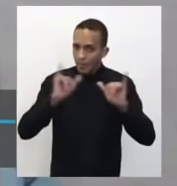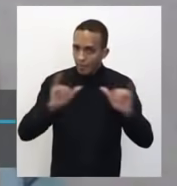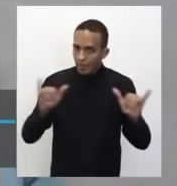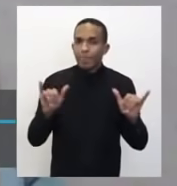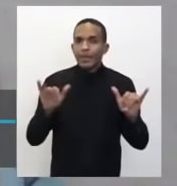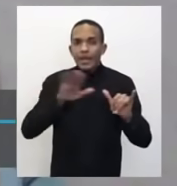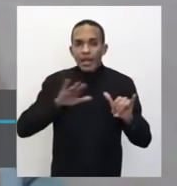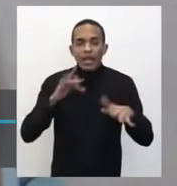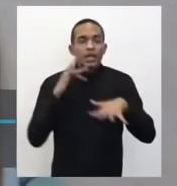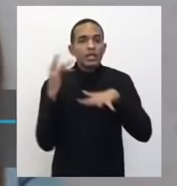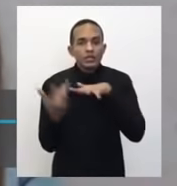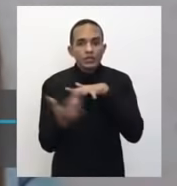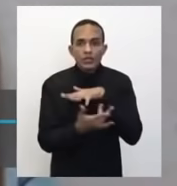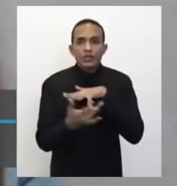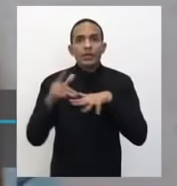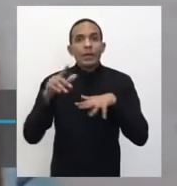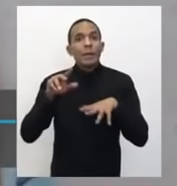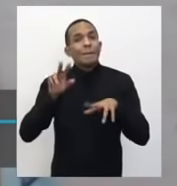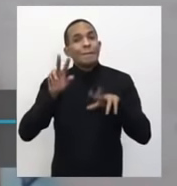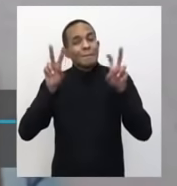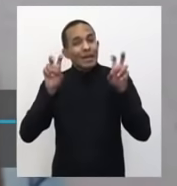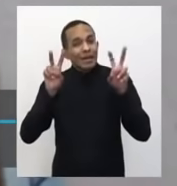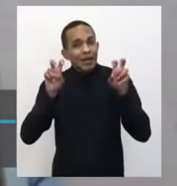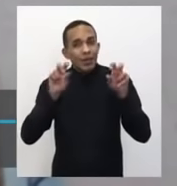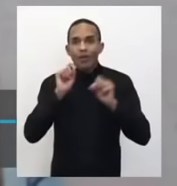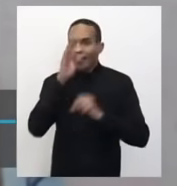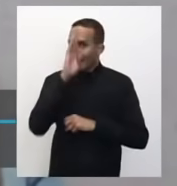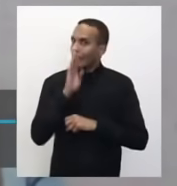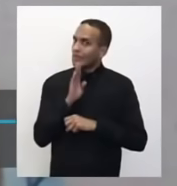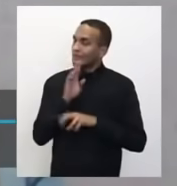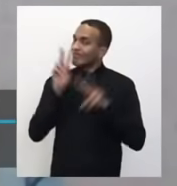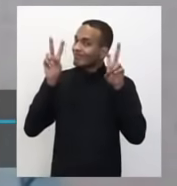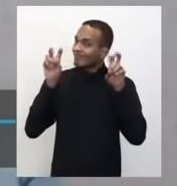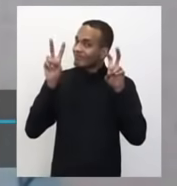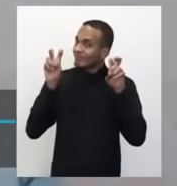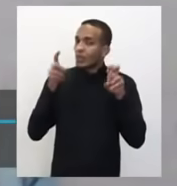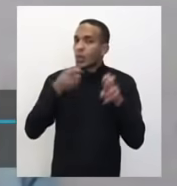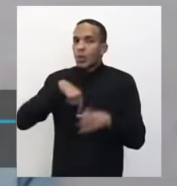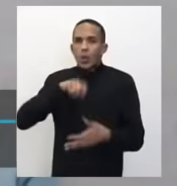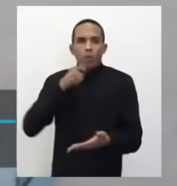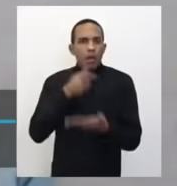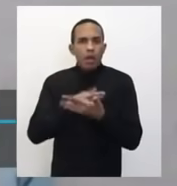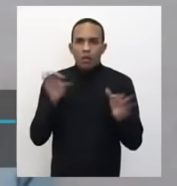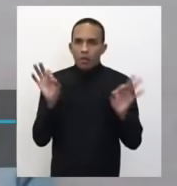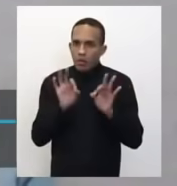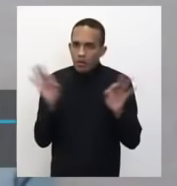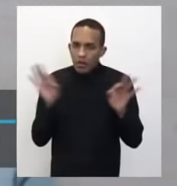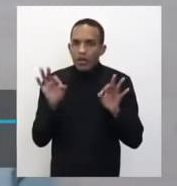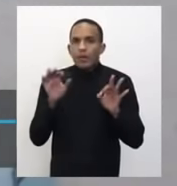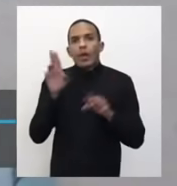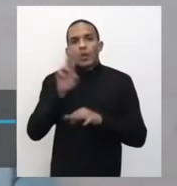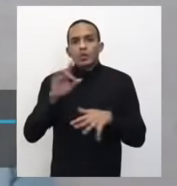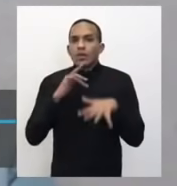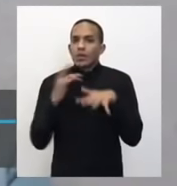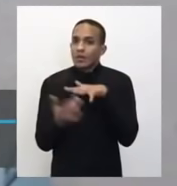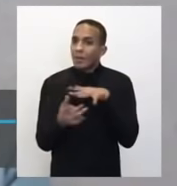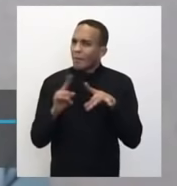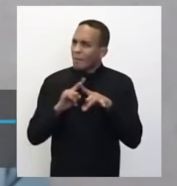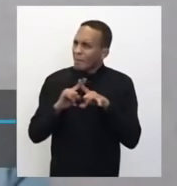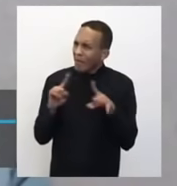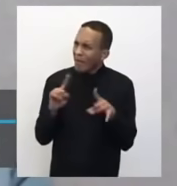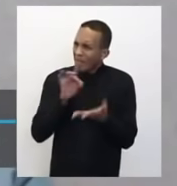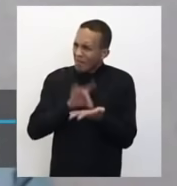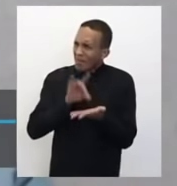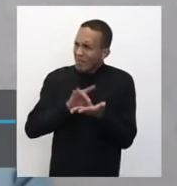redes sociais, elas aparentemente são gratuitas. A gente não paga para participar de uma rede social. Mas será que elas